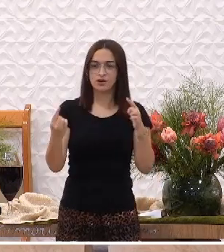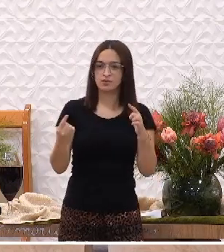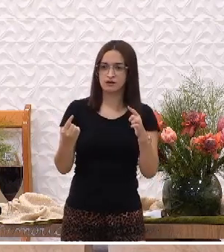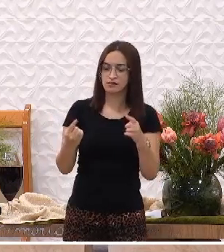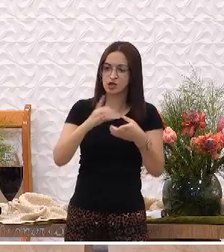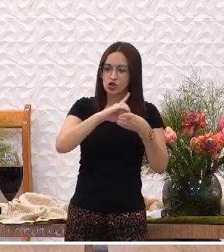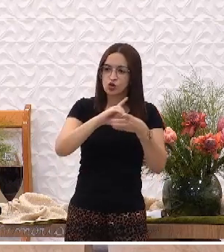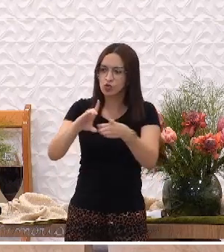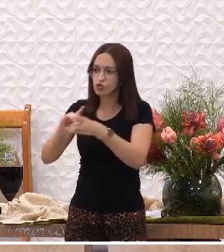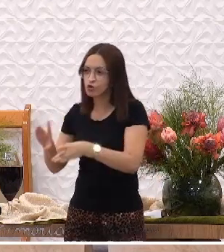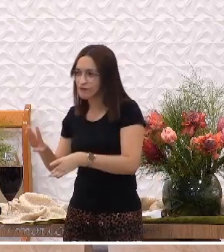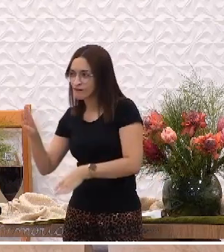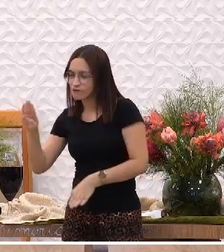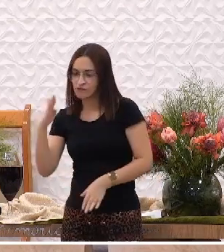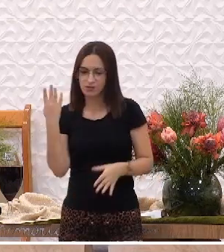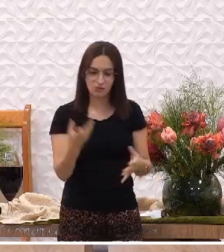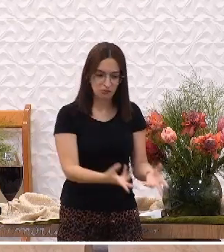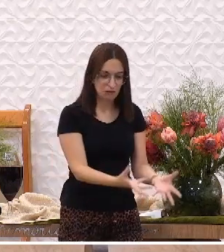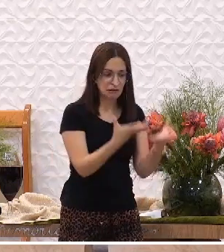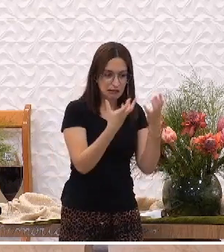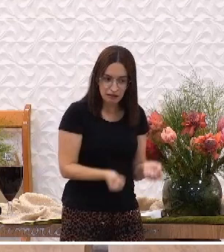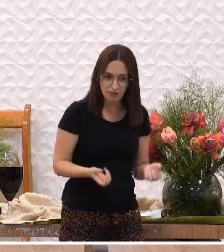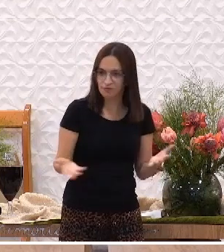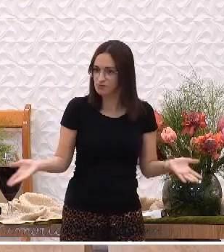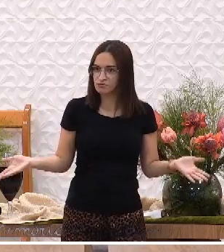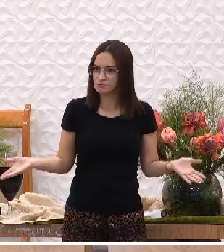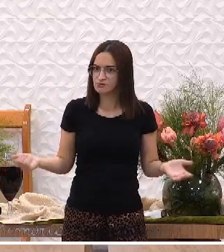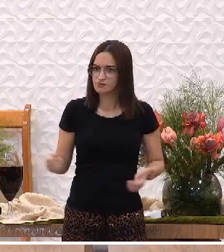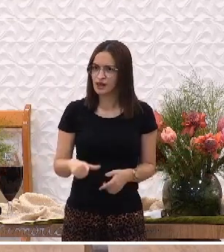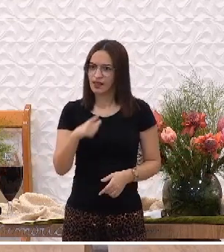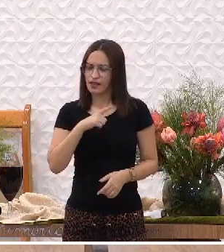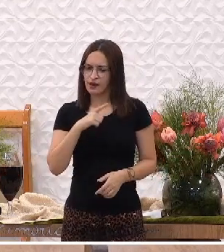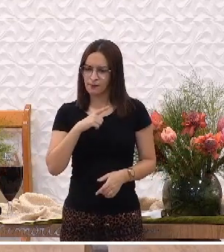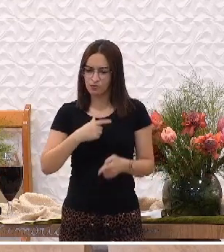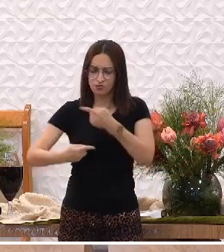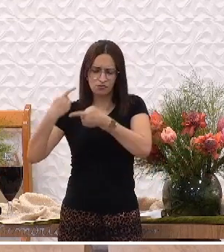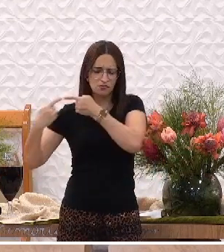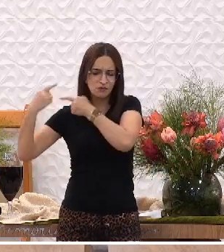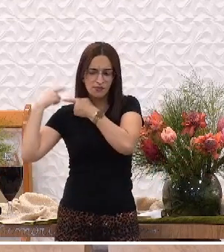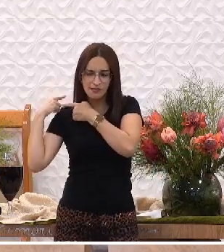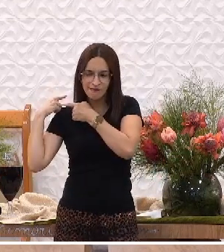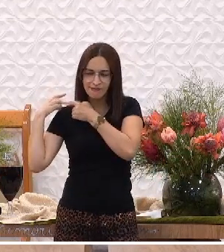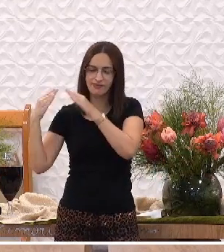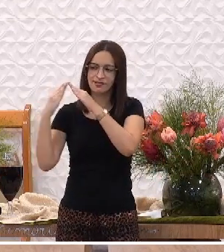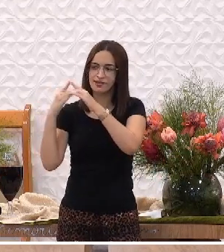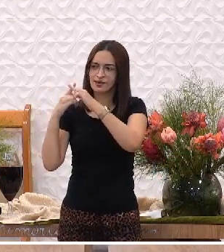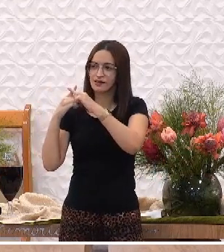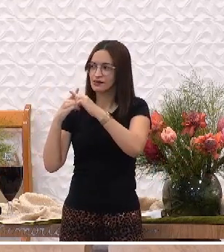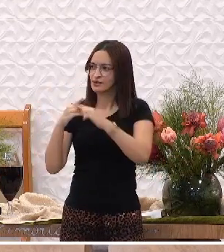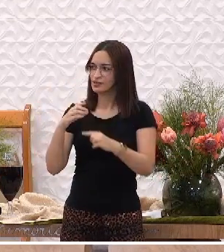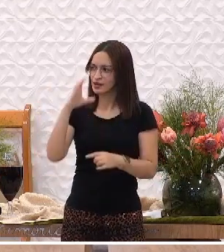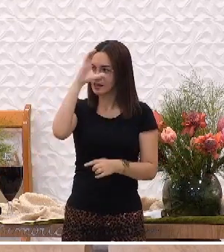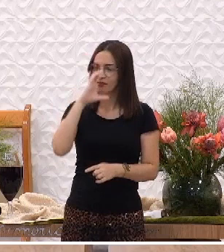a gente não diz que a gente é católico romano, a gente tem origens católicas, raízes católicas, a gente abraça as mesmas origens, mas a